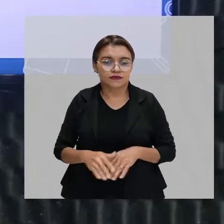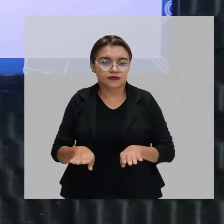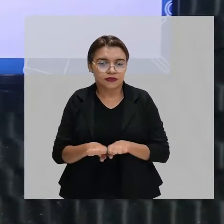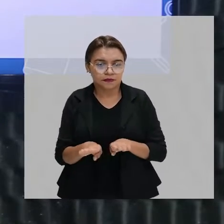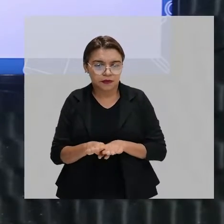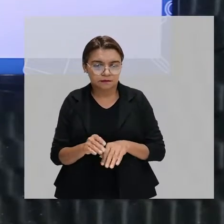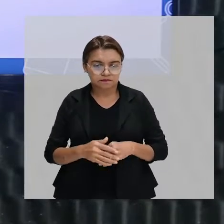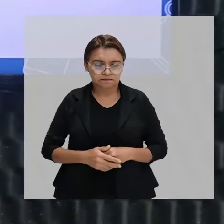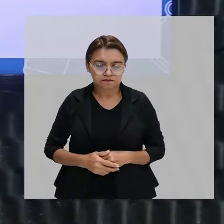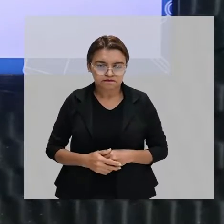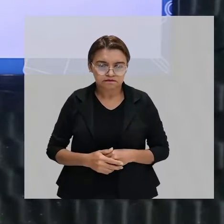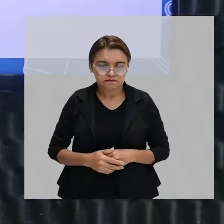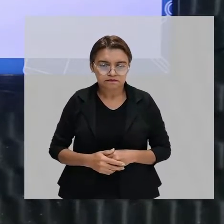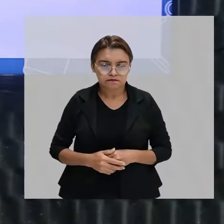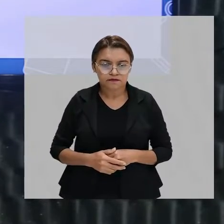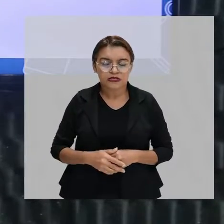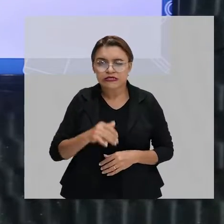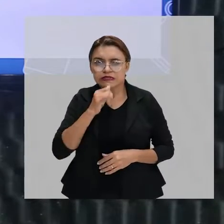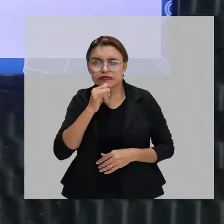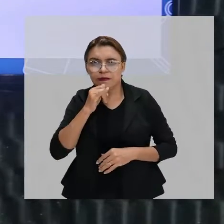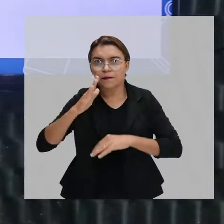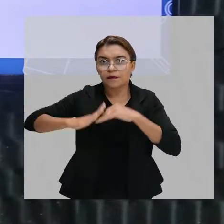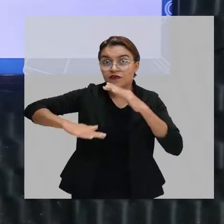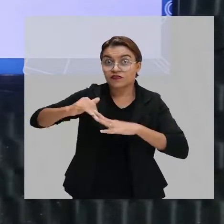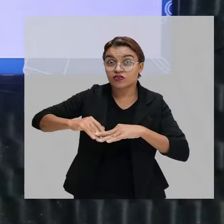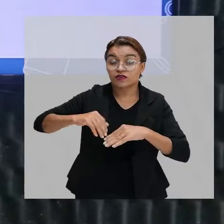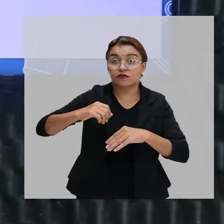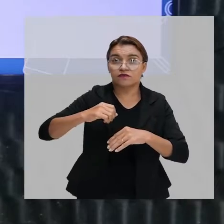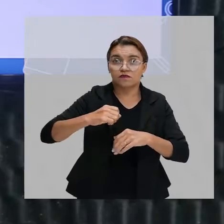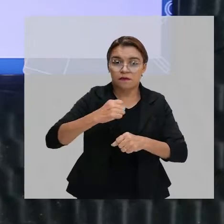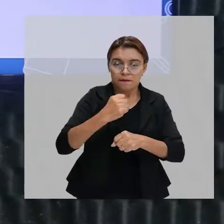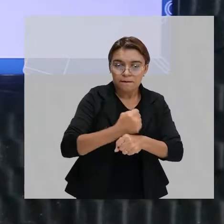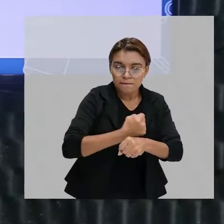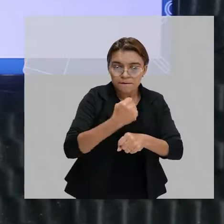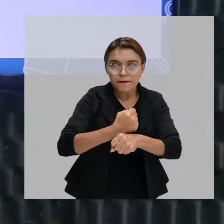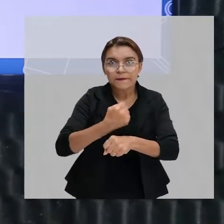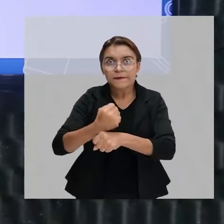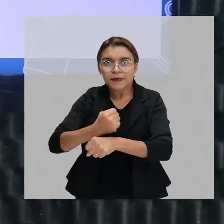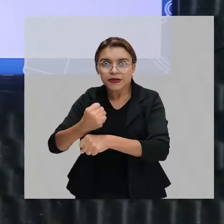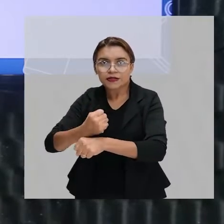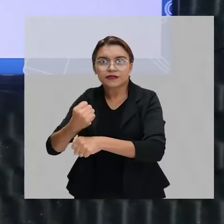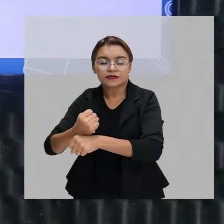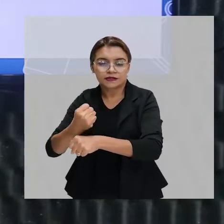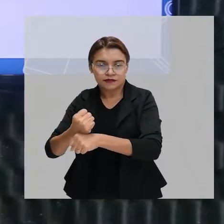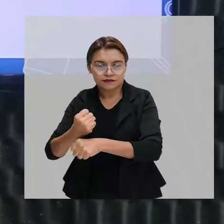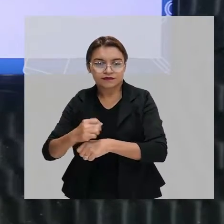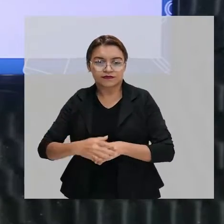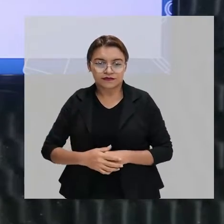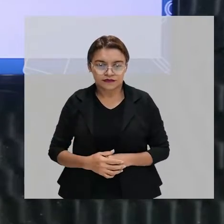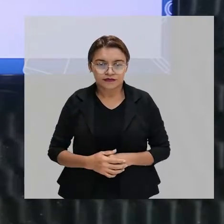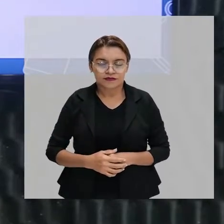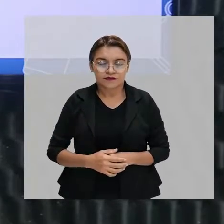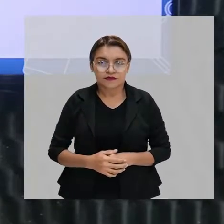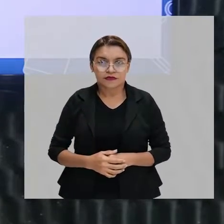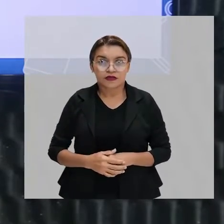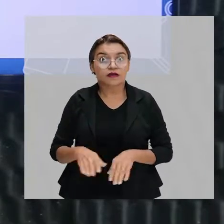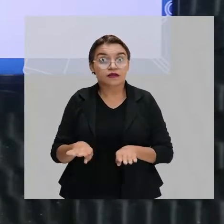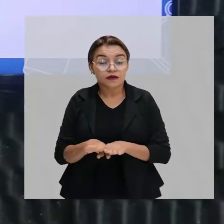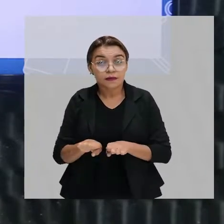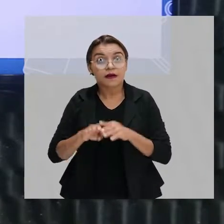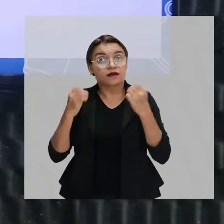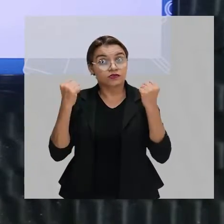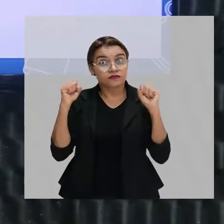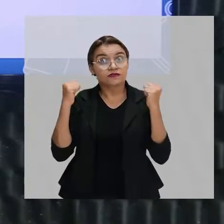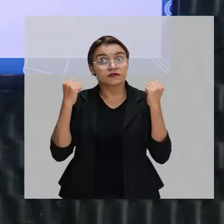atividade por exemplo de um pedreiro um pedreiro ele na sua atividade laboral ele pratica